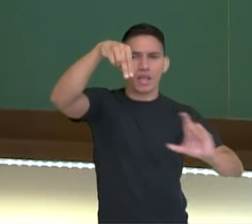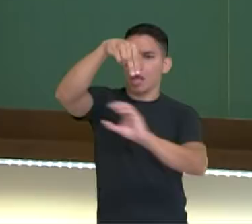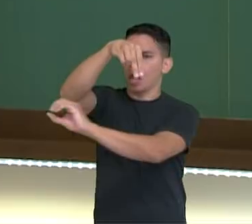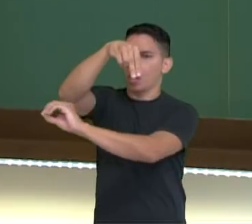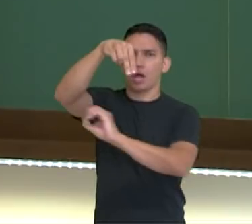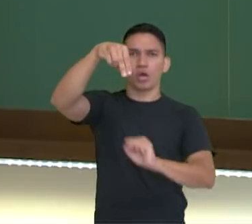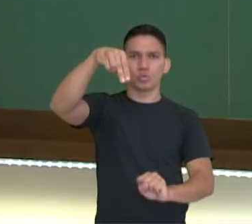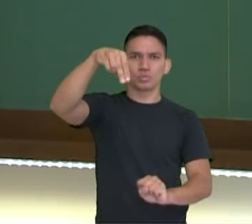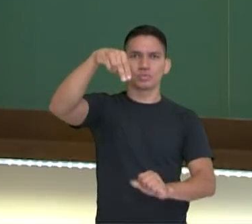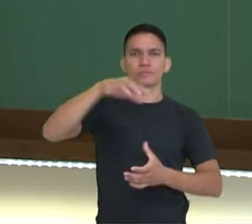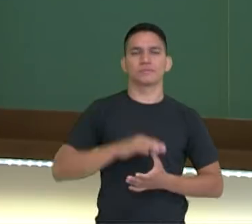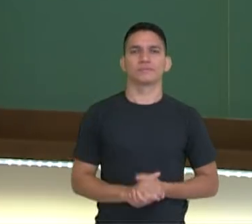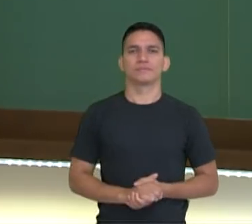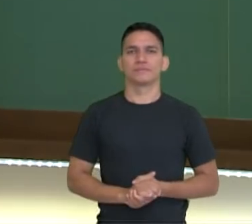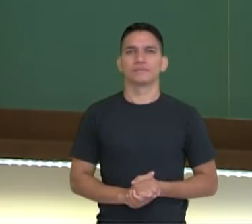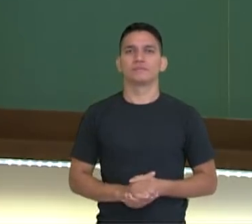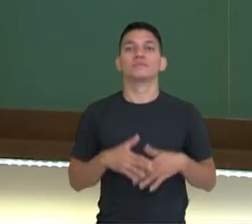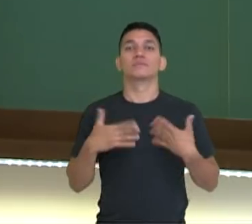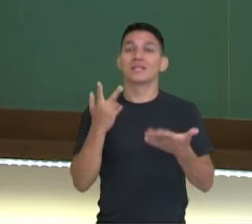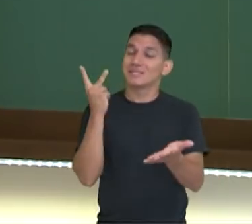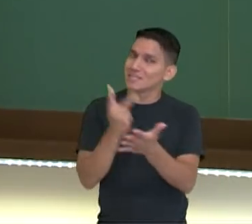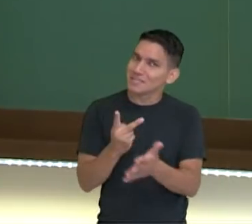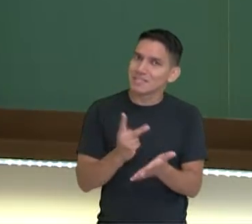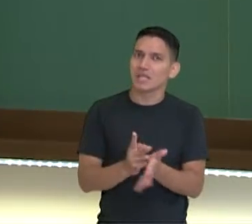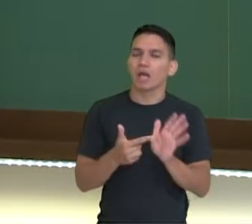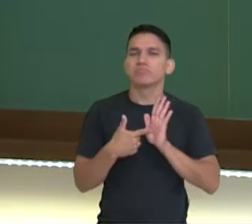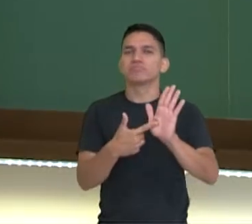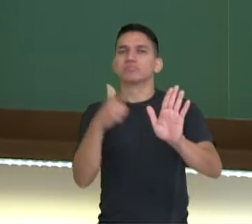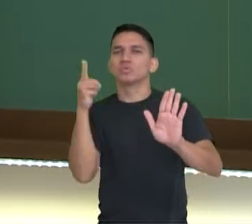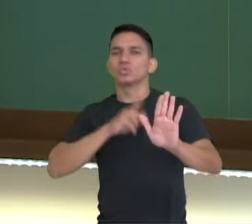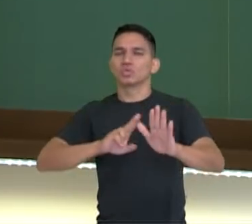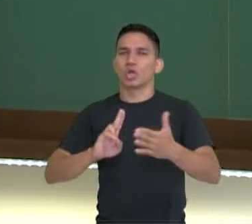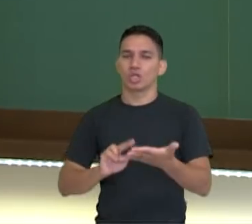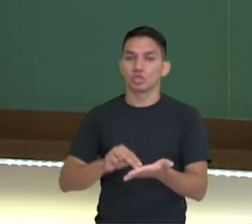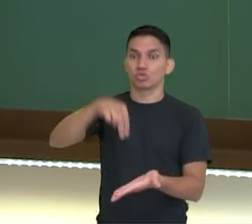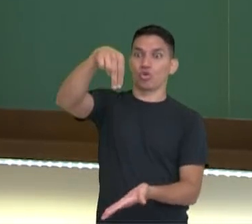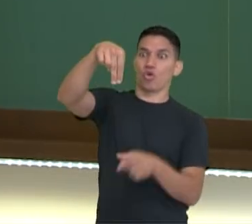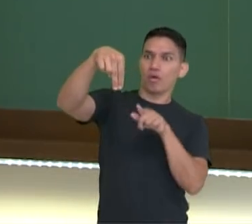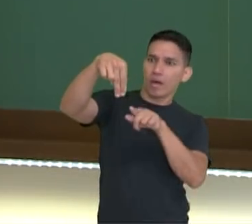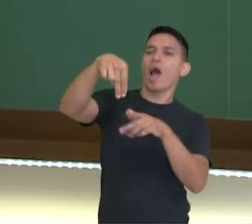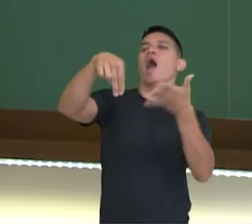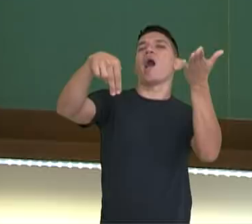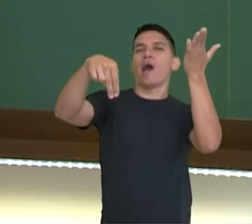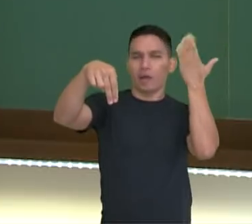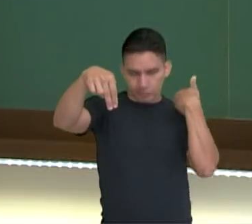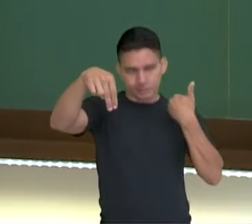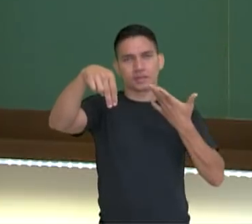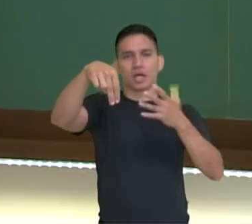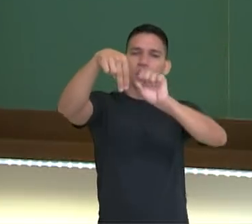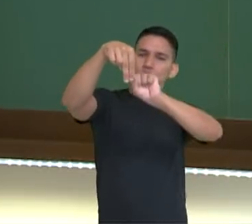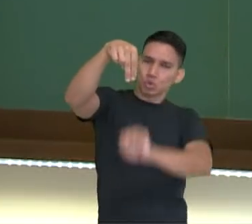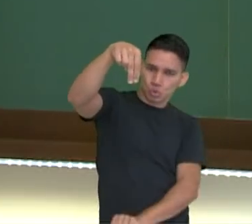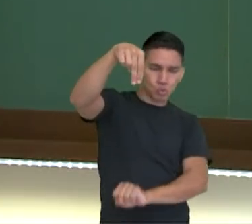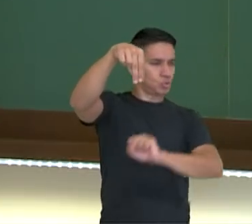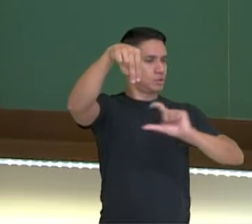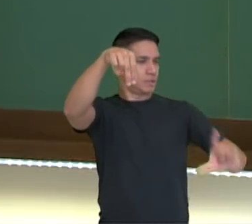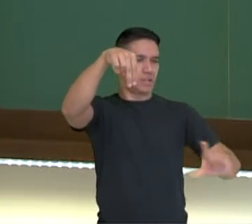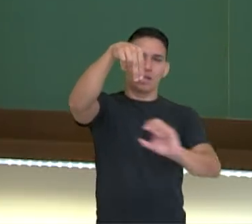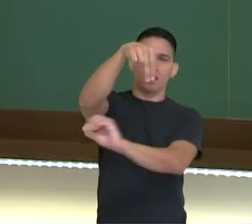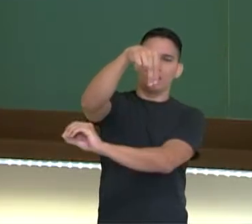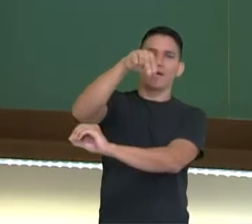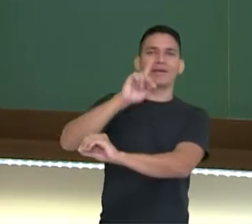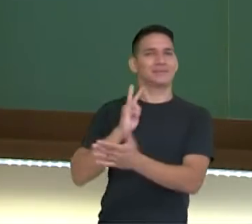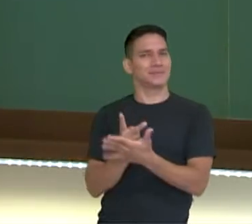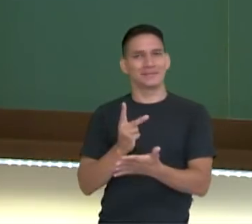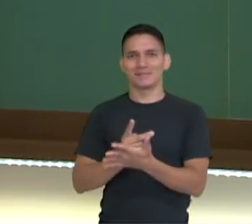orientação, né? Sempre ela vai indicar o norte. E depois que indica o norte, eu tenho os outros 4 pontos ali